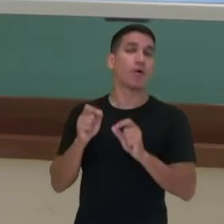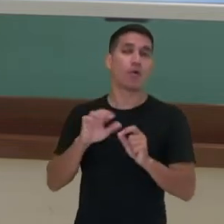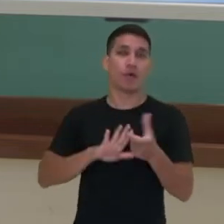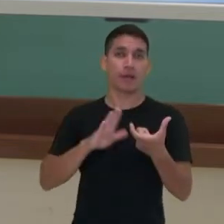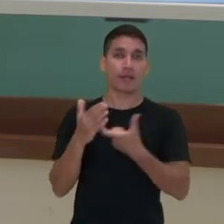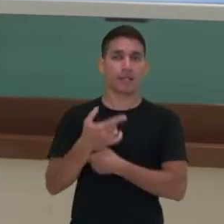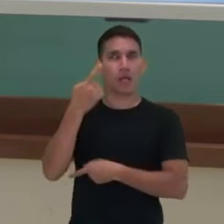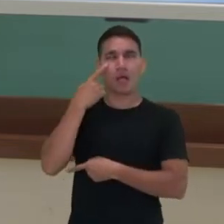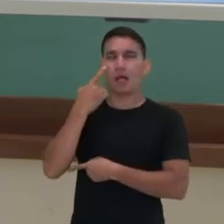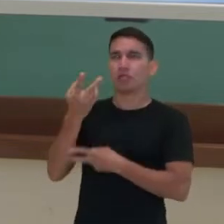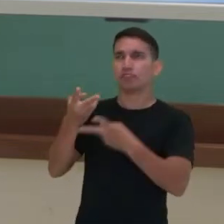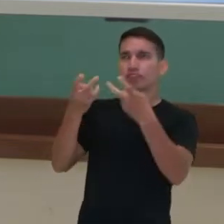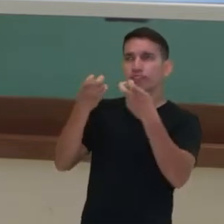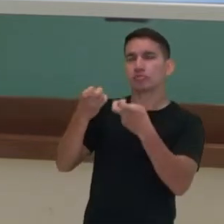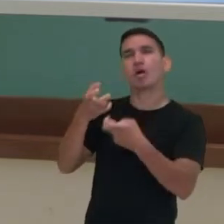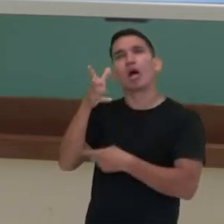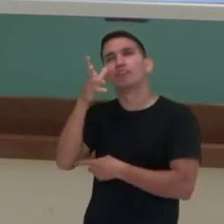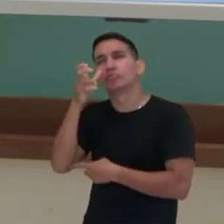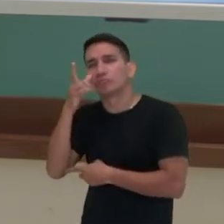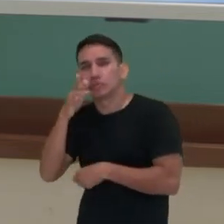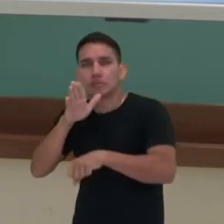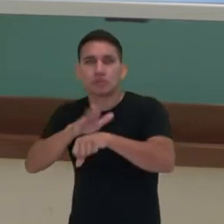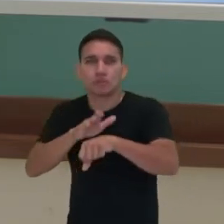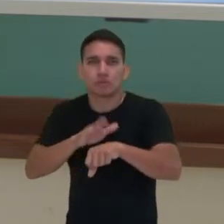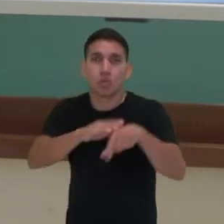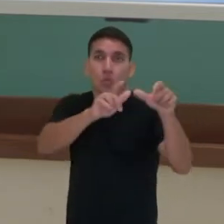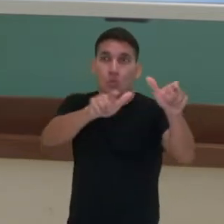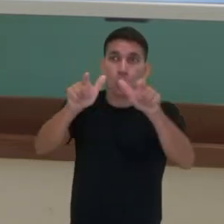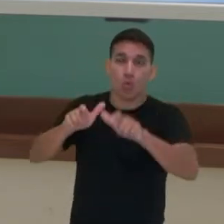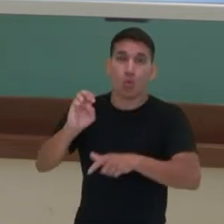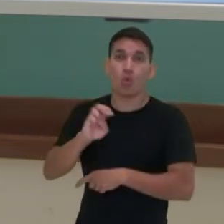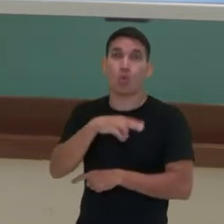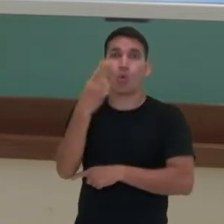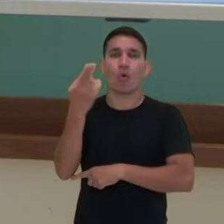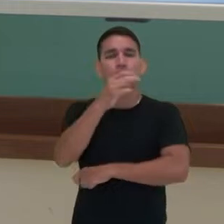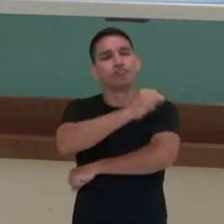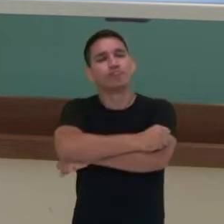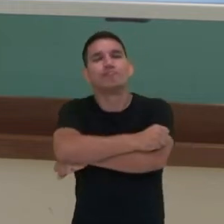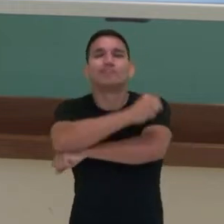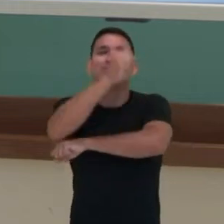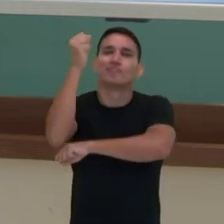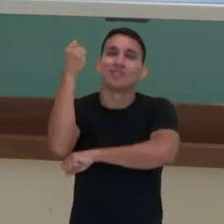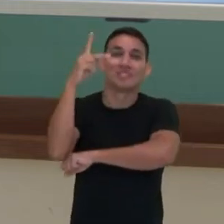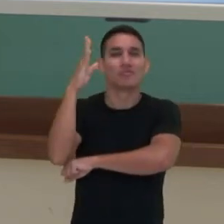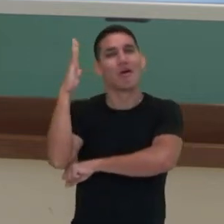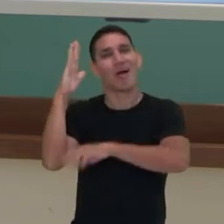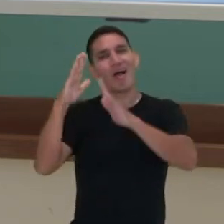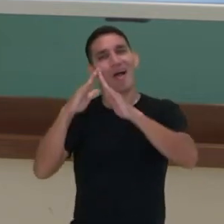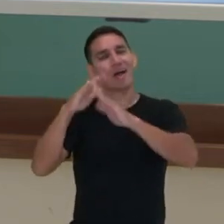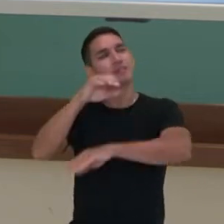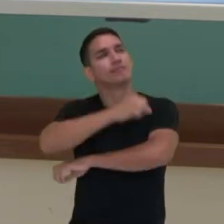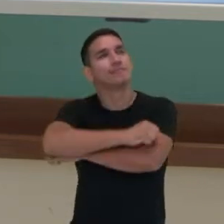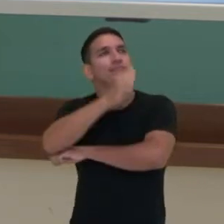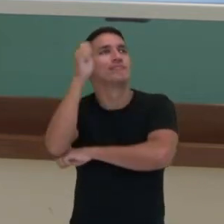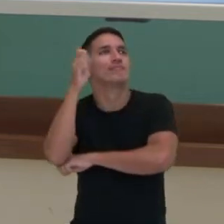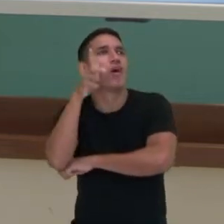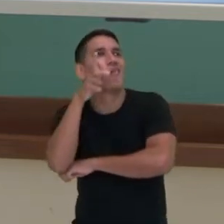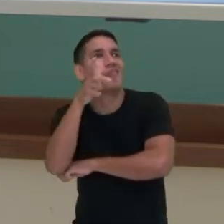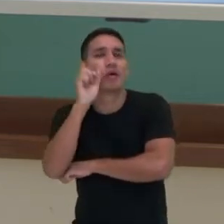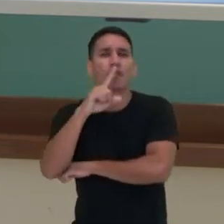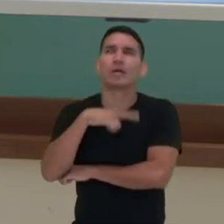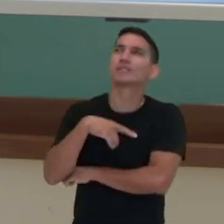quando observamos num determinado local ou na janela da tua casa, você pode observar,